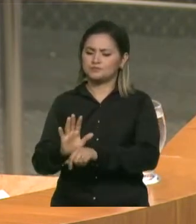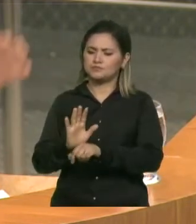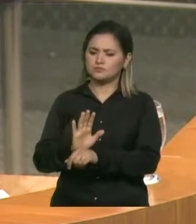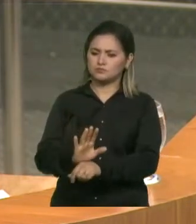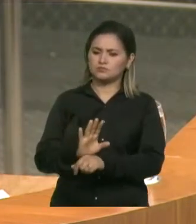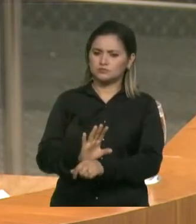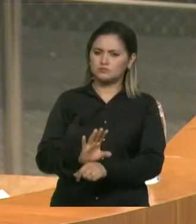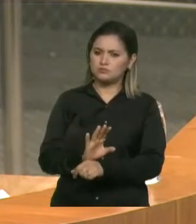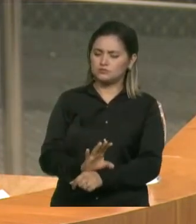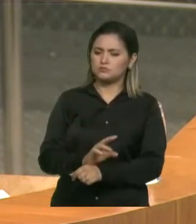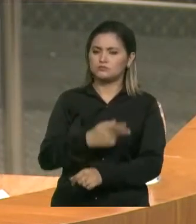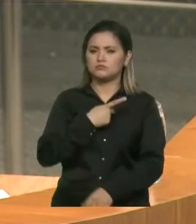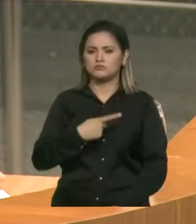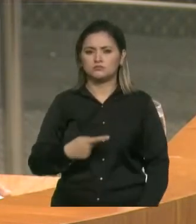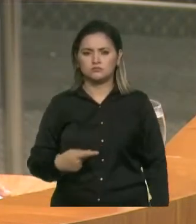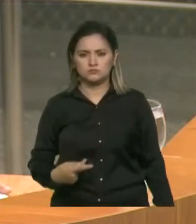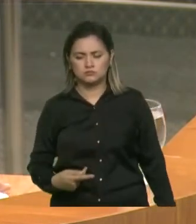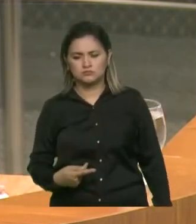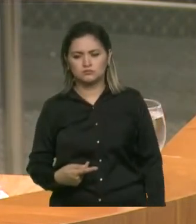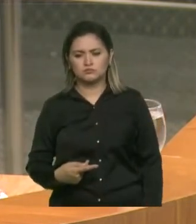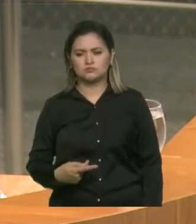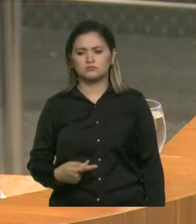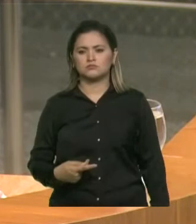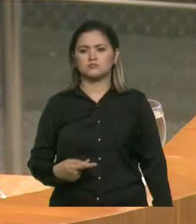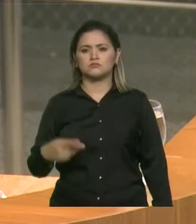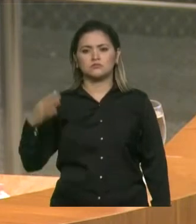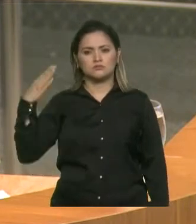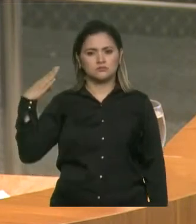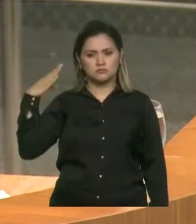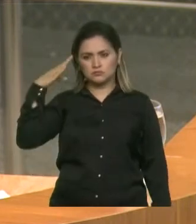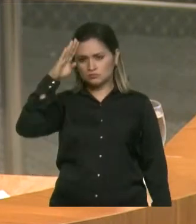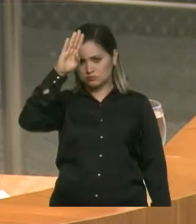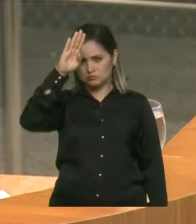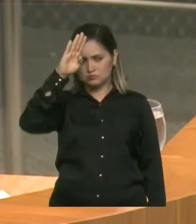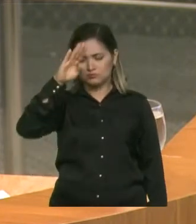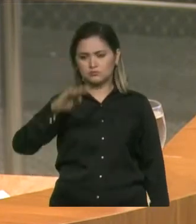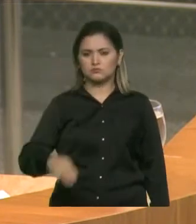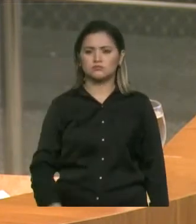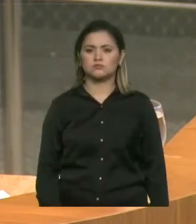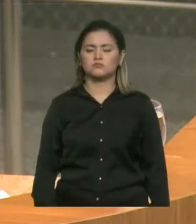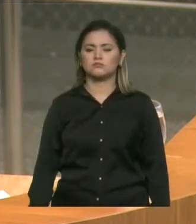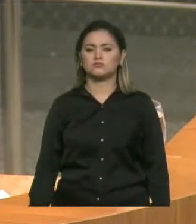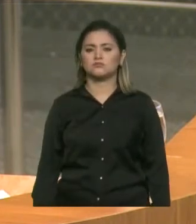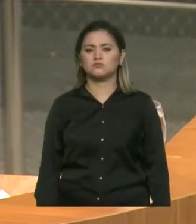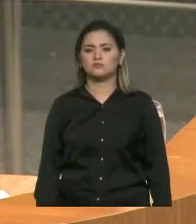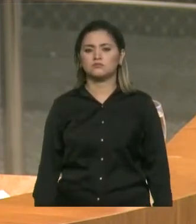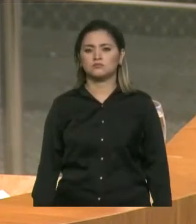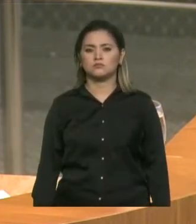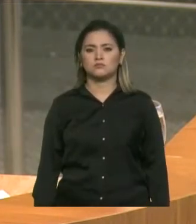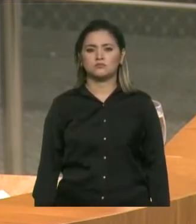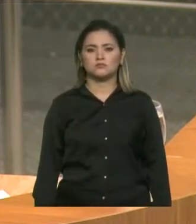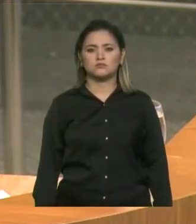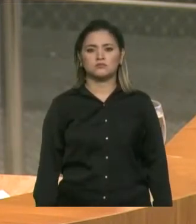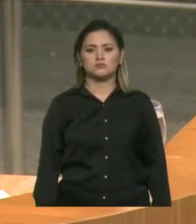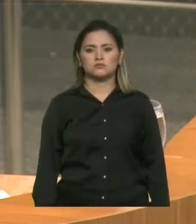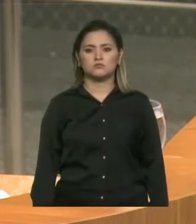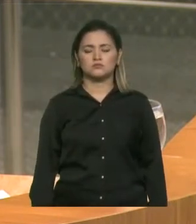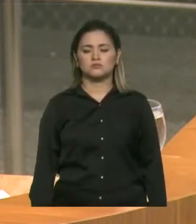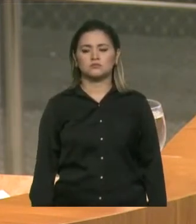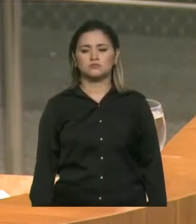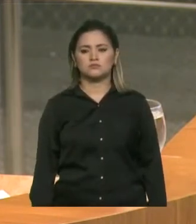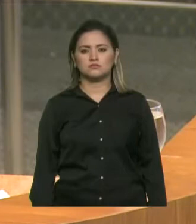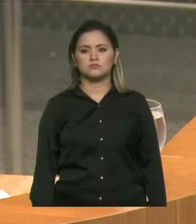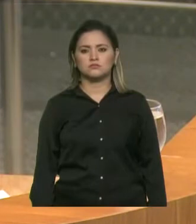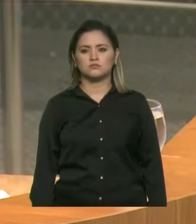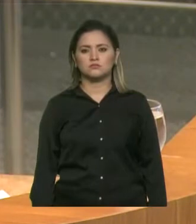candidatura do atual presidente Bolsonaro. E depois, como